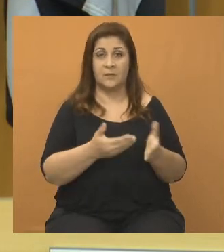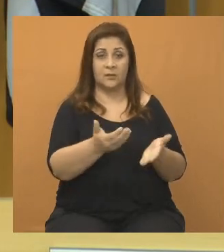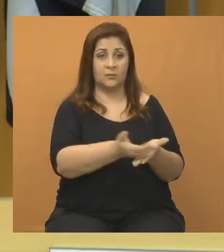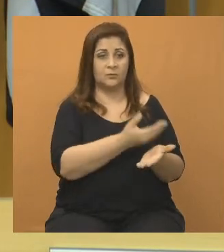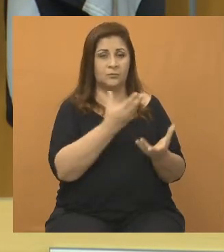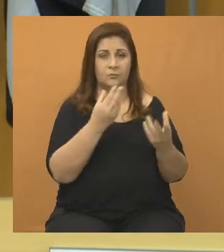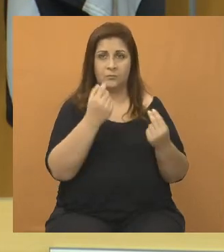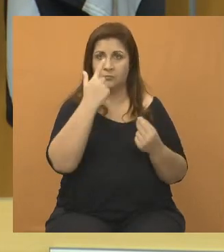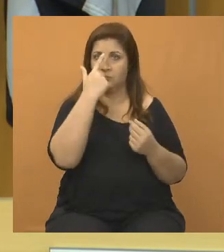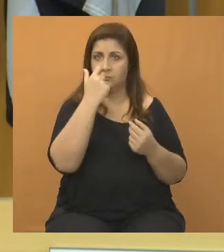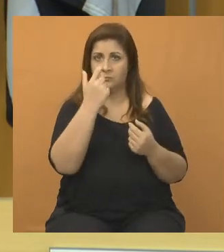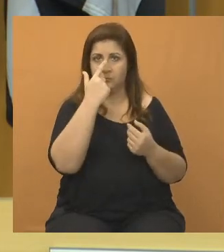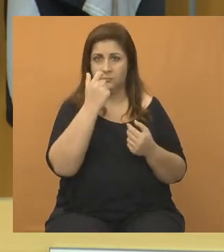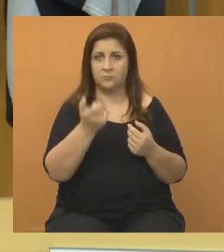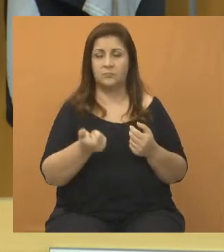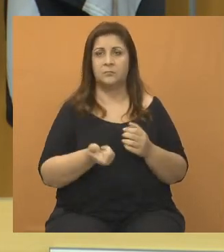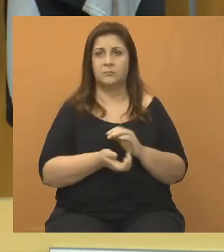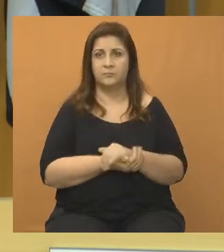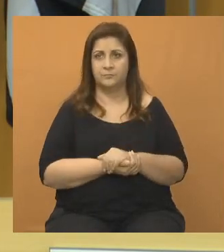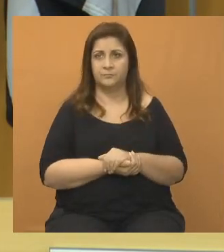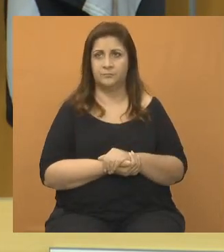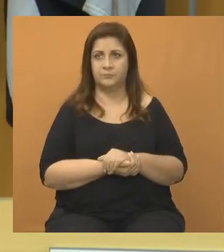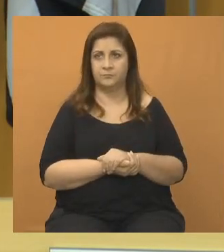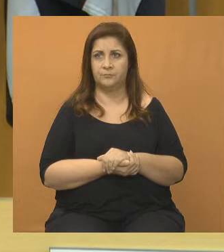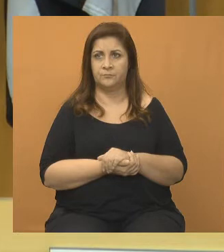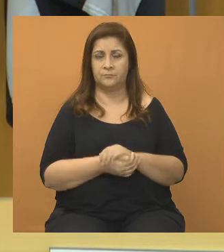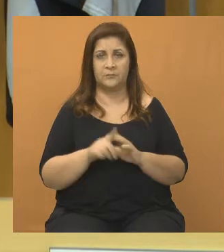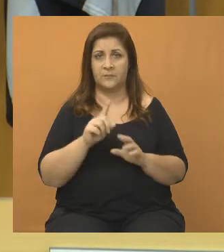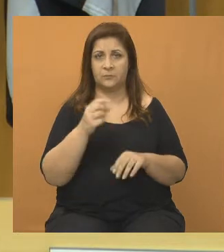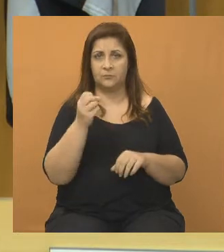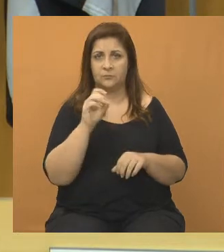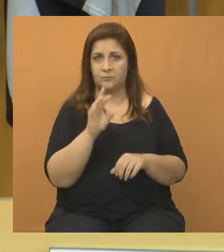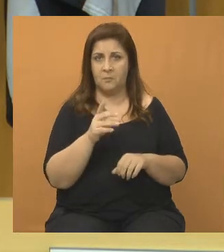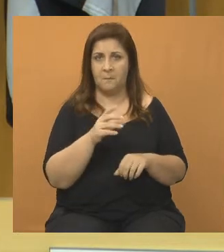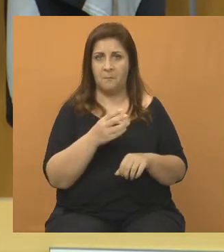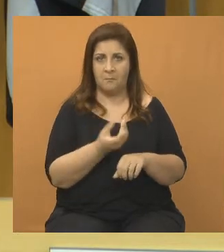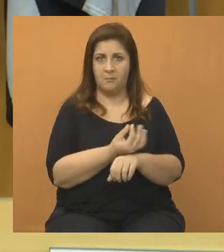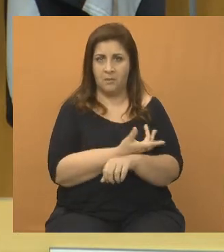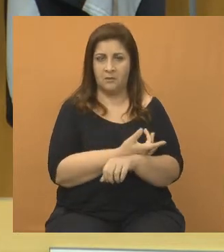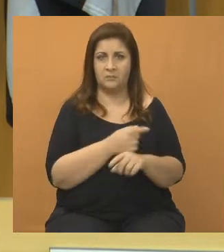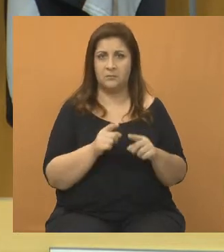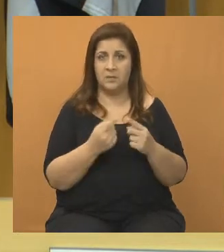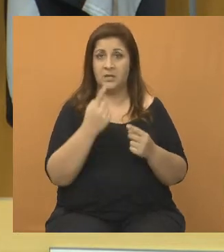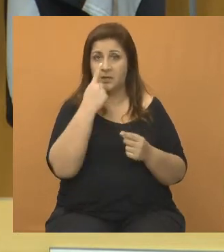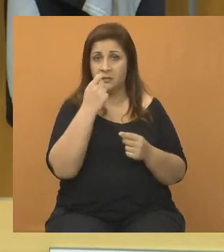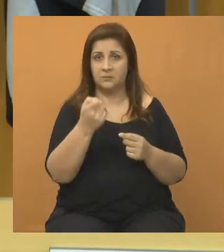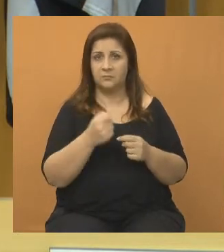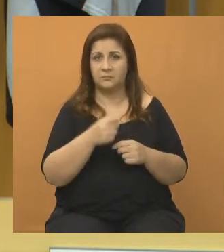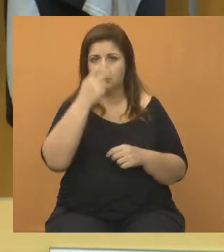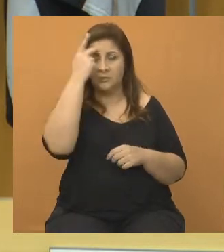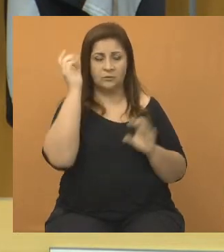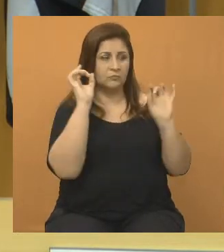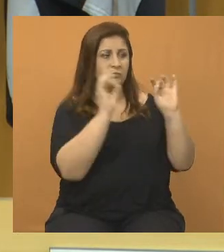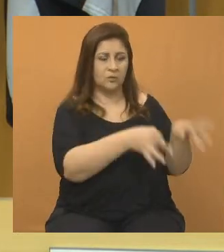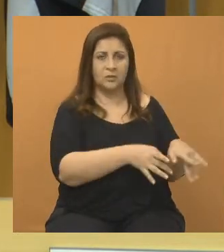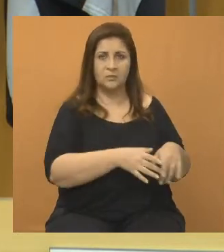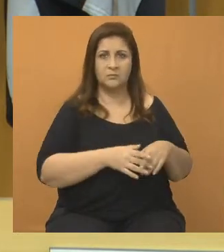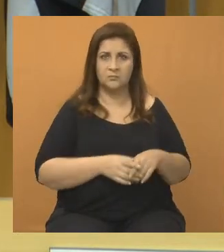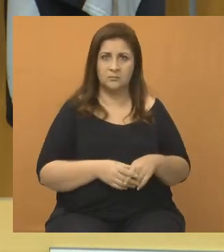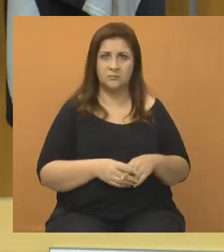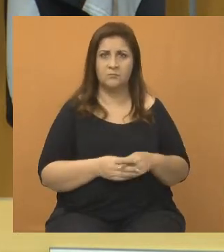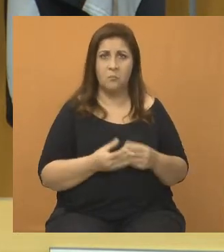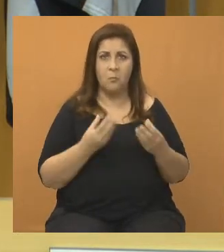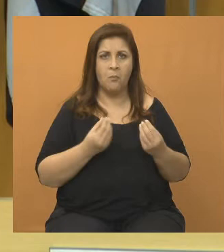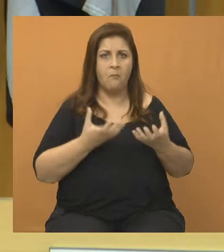gigantesco de lixo, né? De não só mato, mas lixo também. Foi tirado